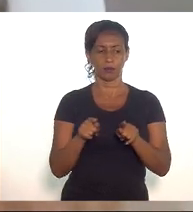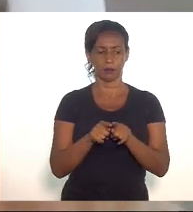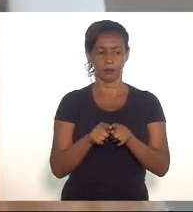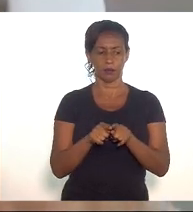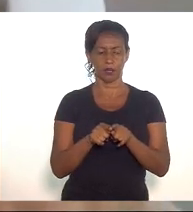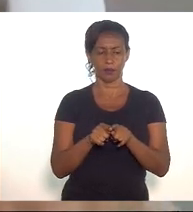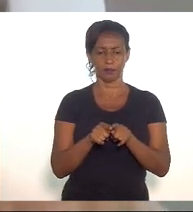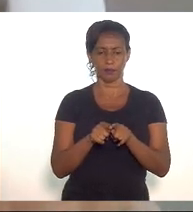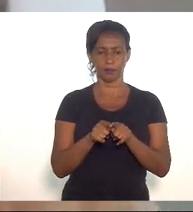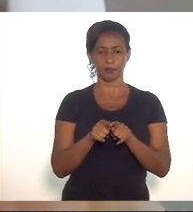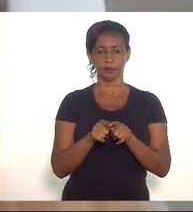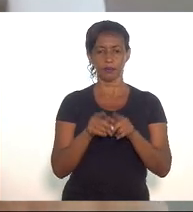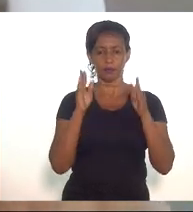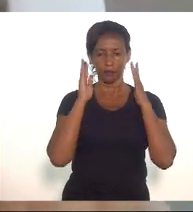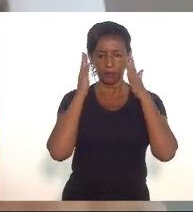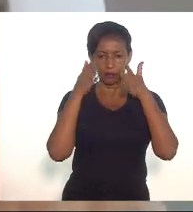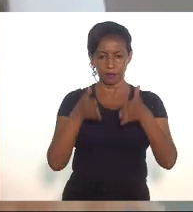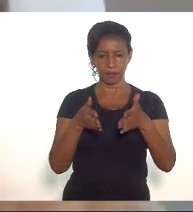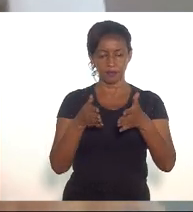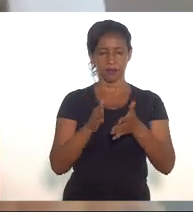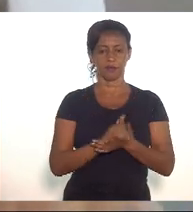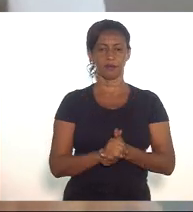uma observação